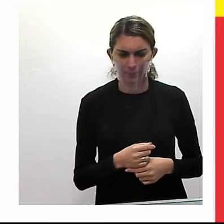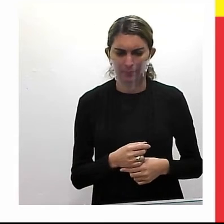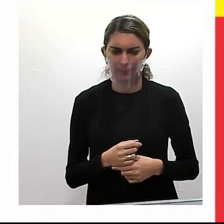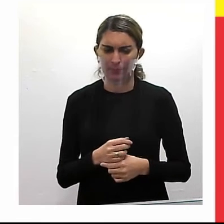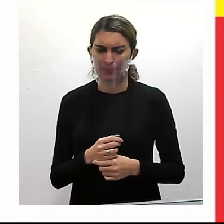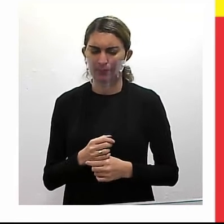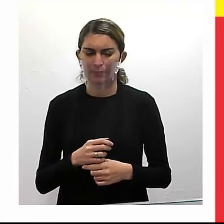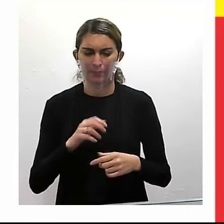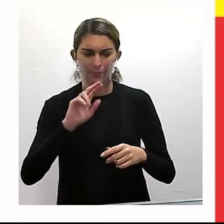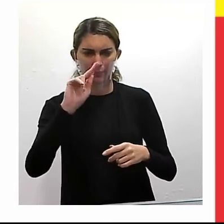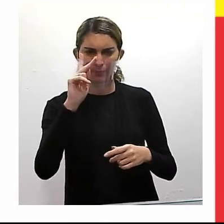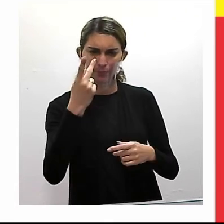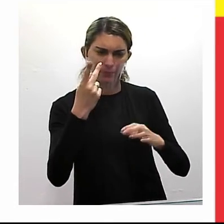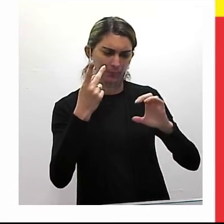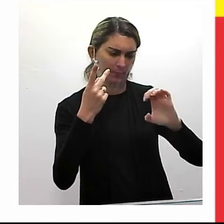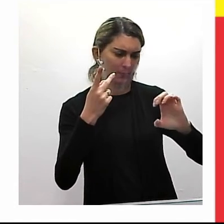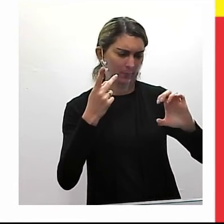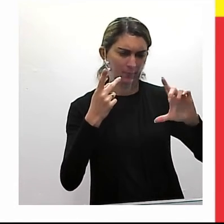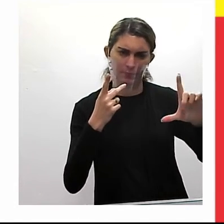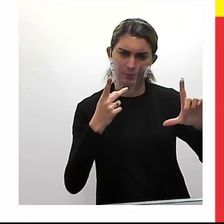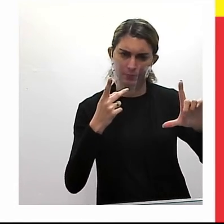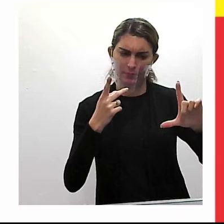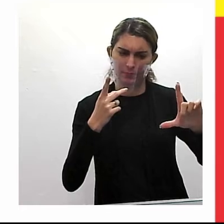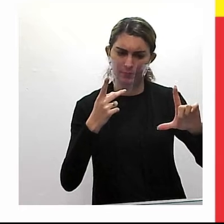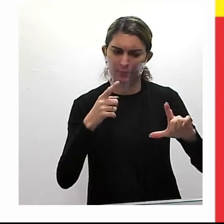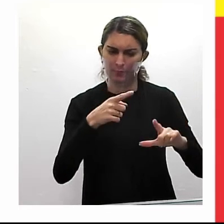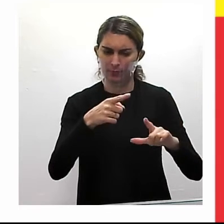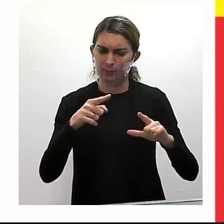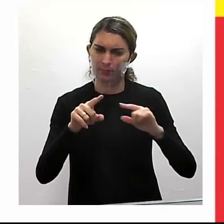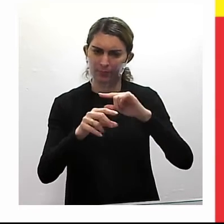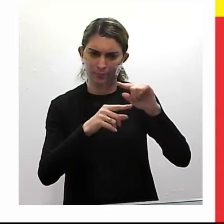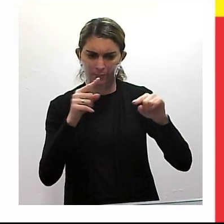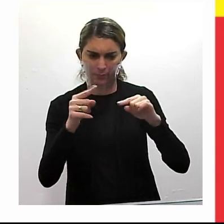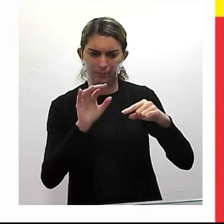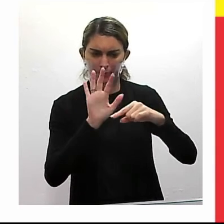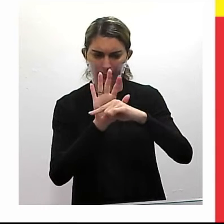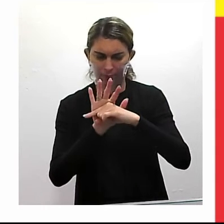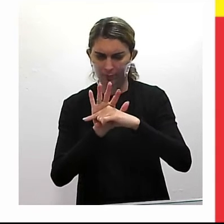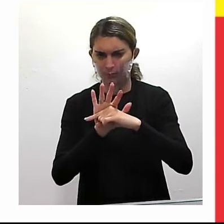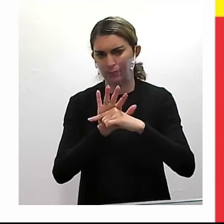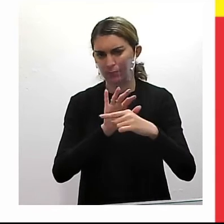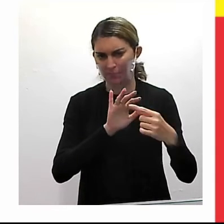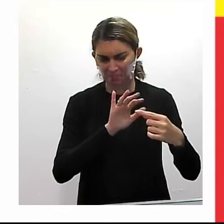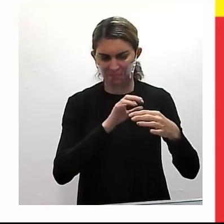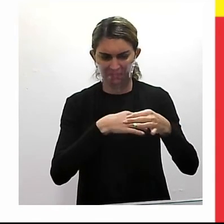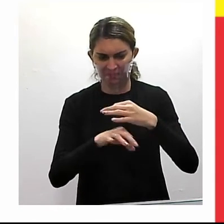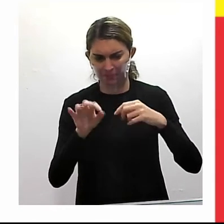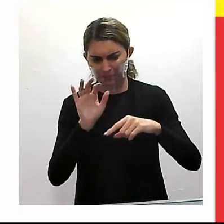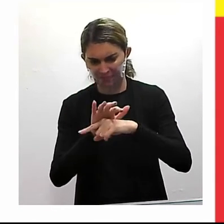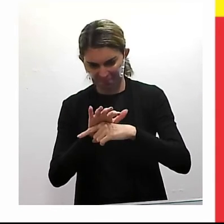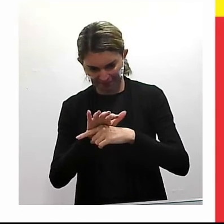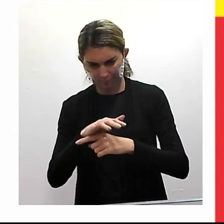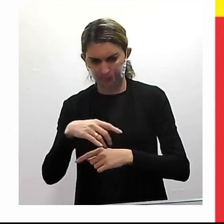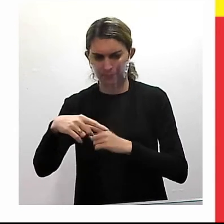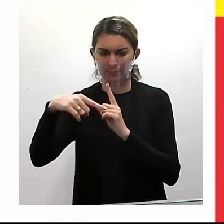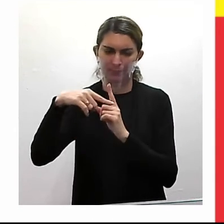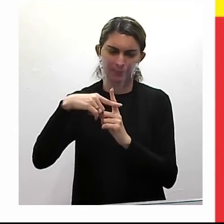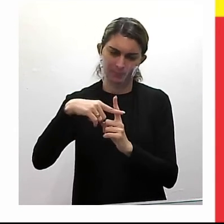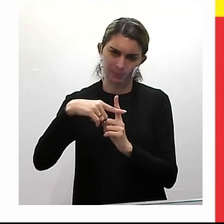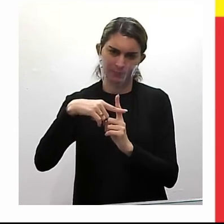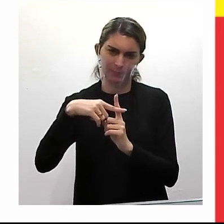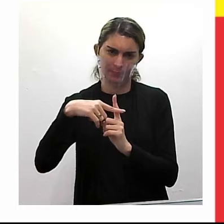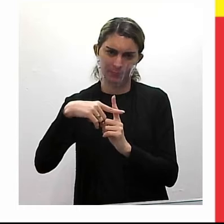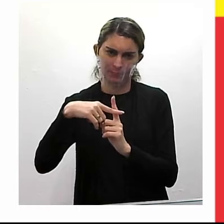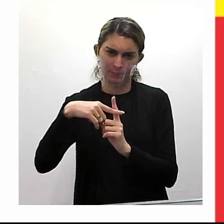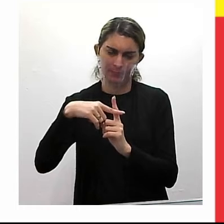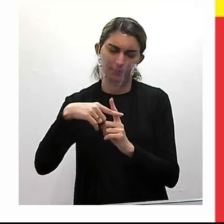Ó, HCl. Átomo muito eletronegativo, cloro, menos átomo bastante